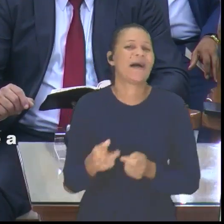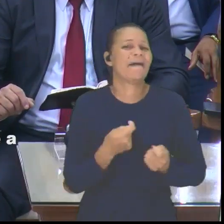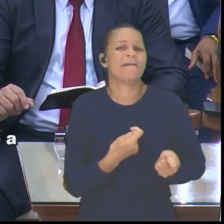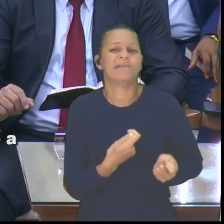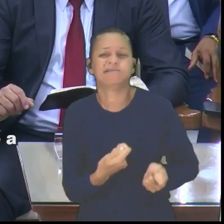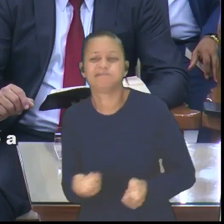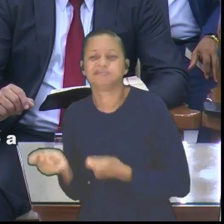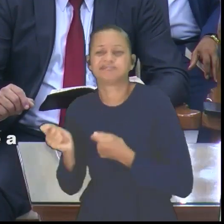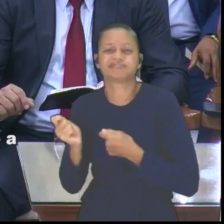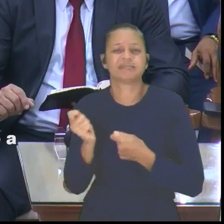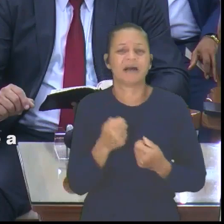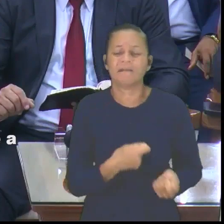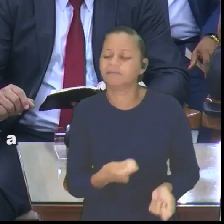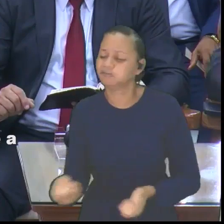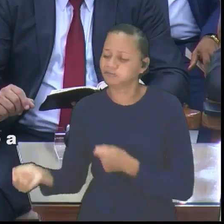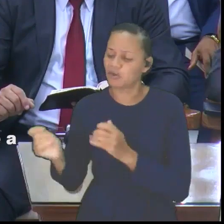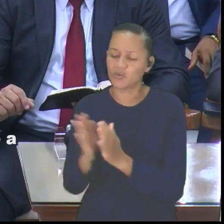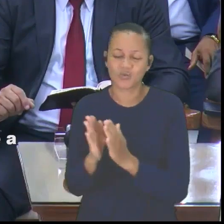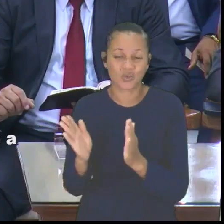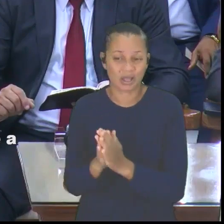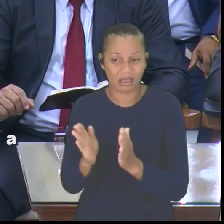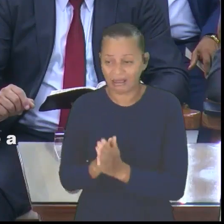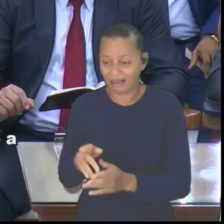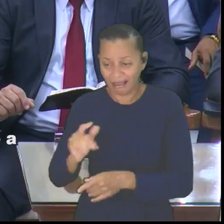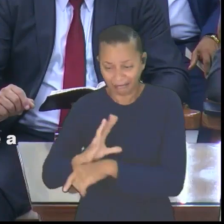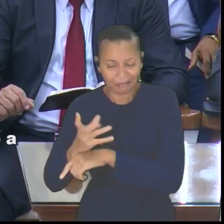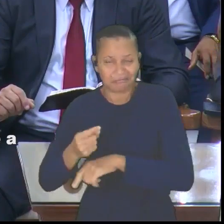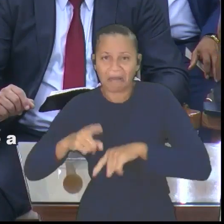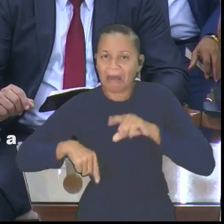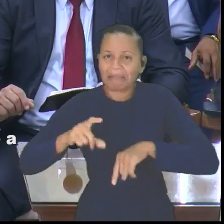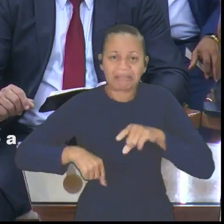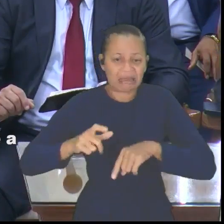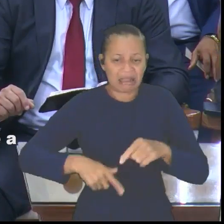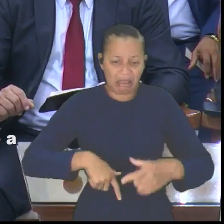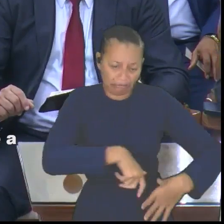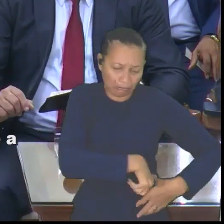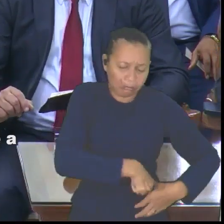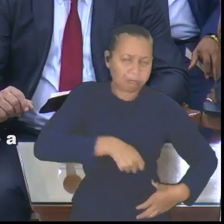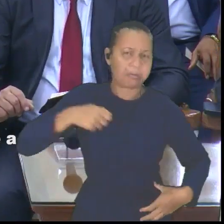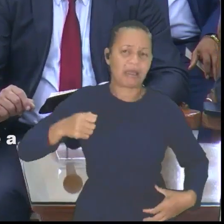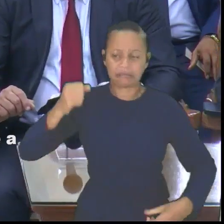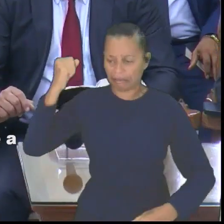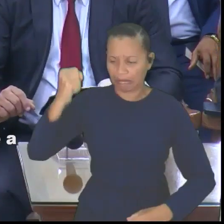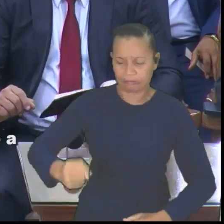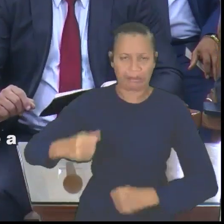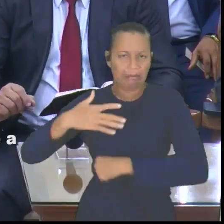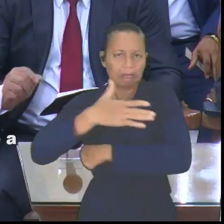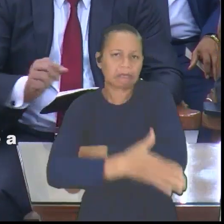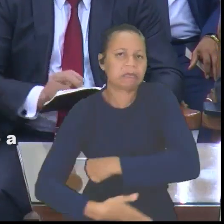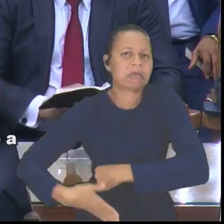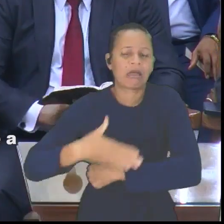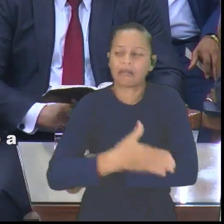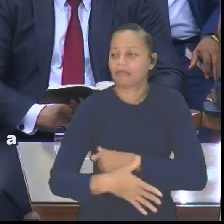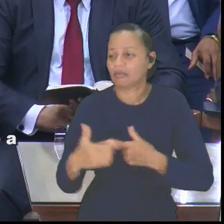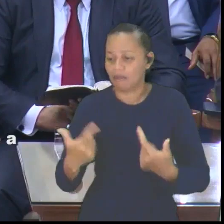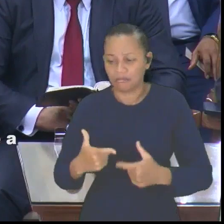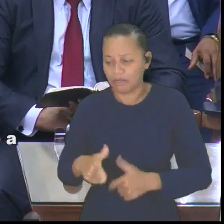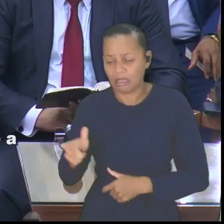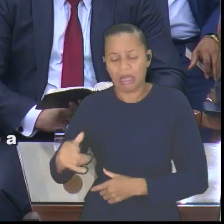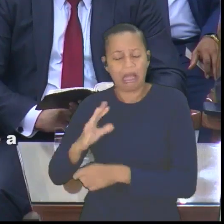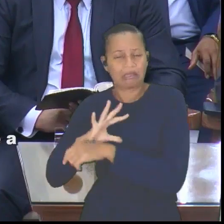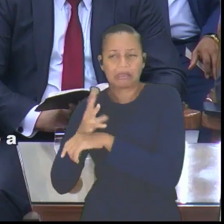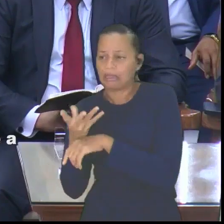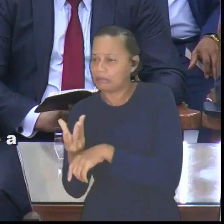oração. A igreja não tinha armas físicas. A igreja nesses dias não tinha influência política.